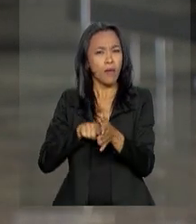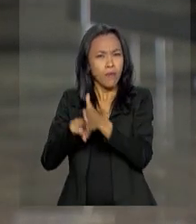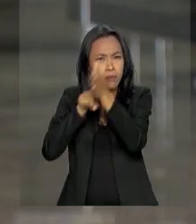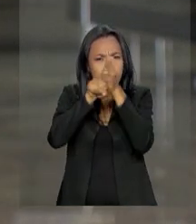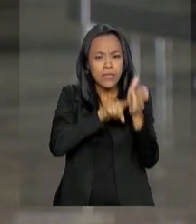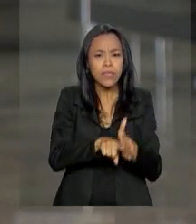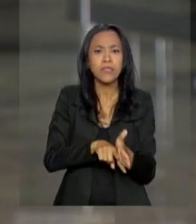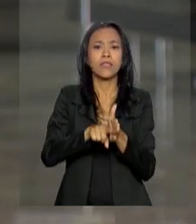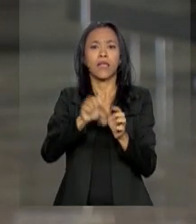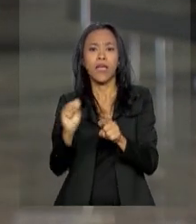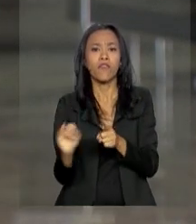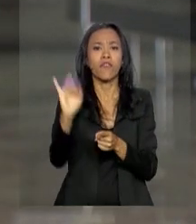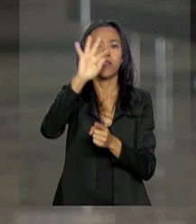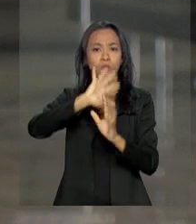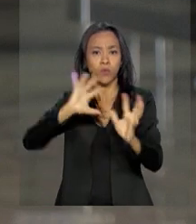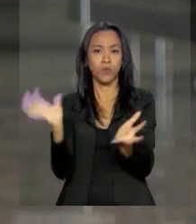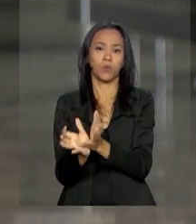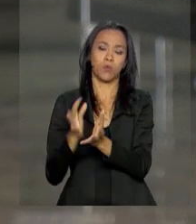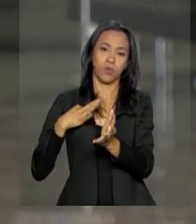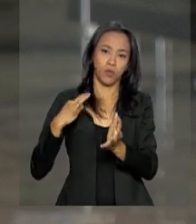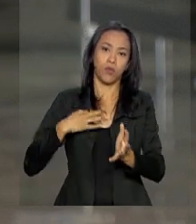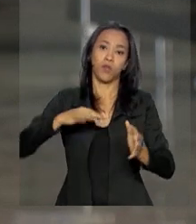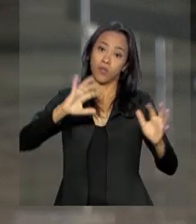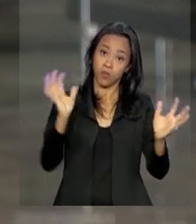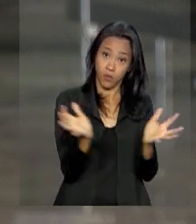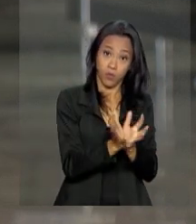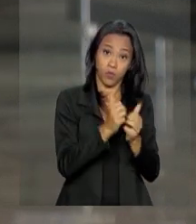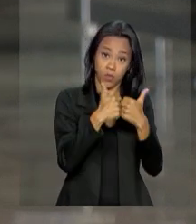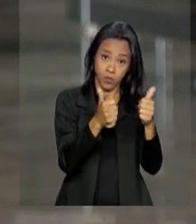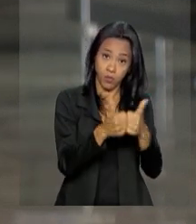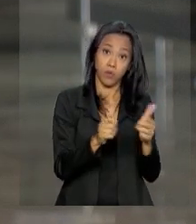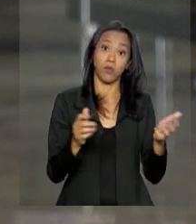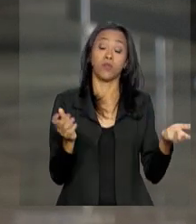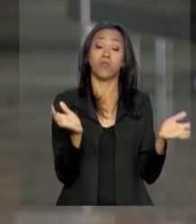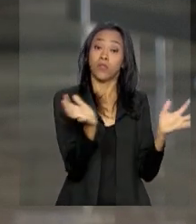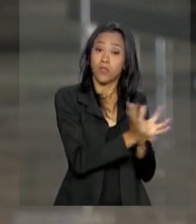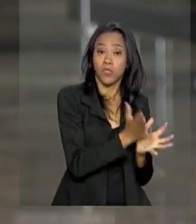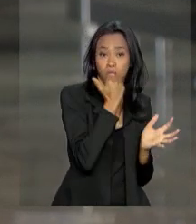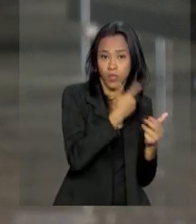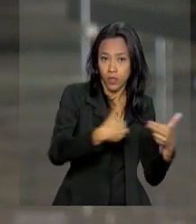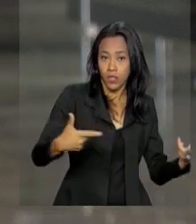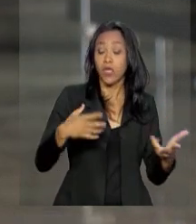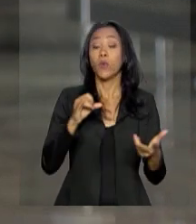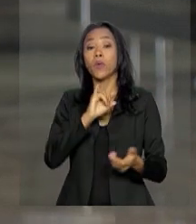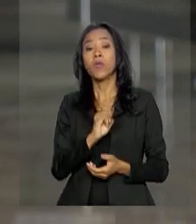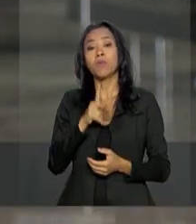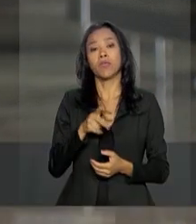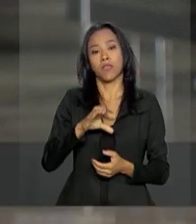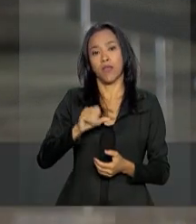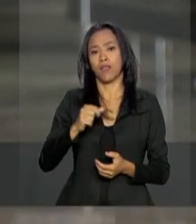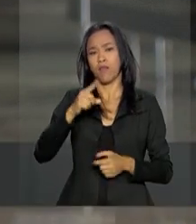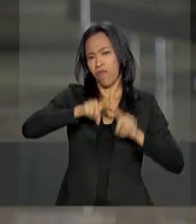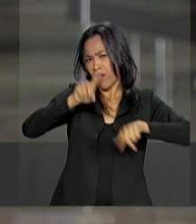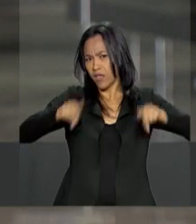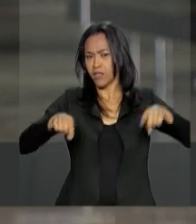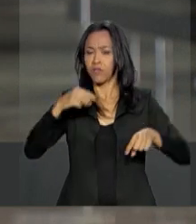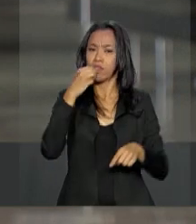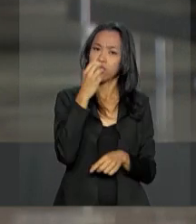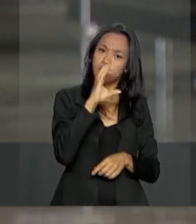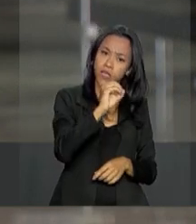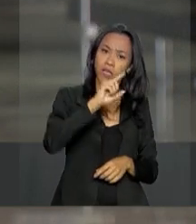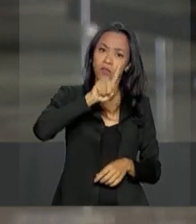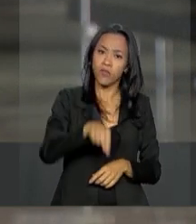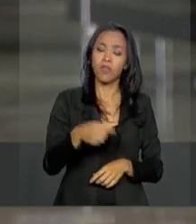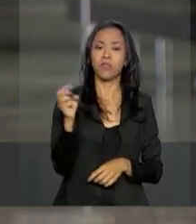do vestuário e dos transportes o ipc a de julho teve variação de 0,33 por cento